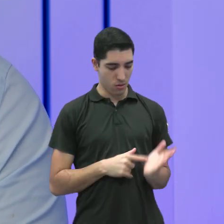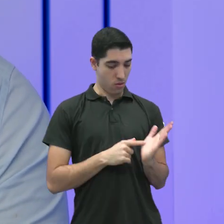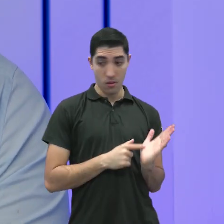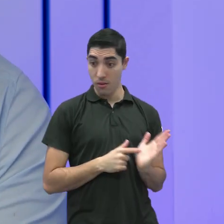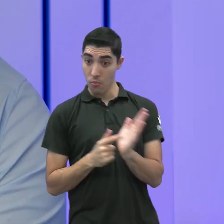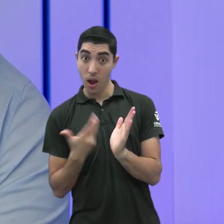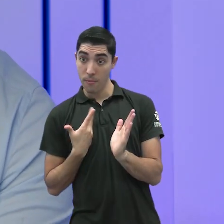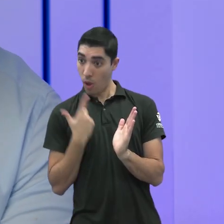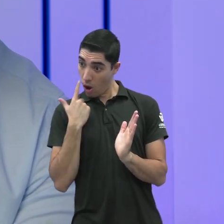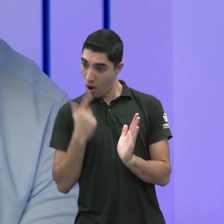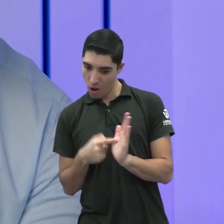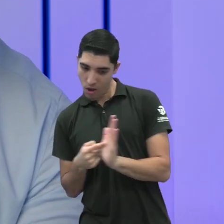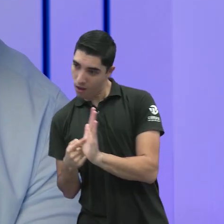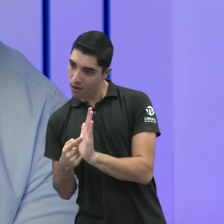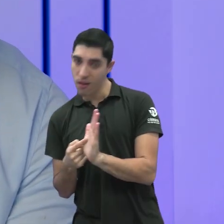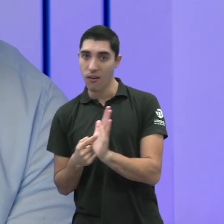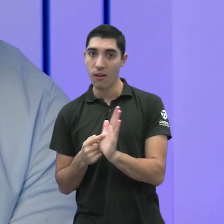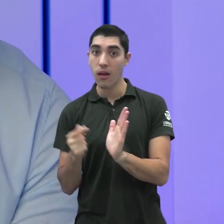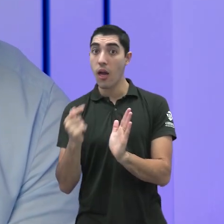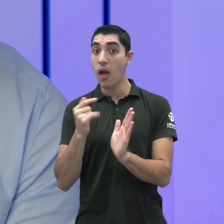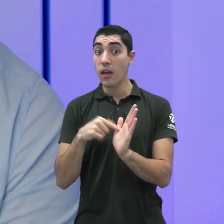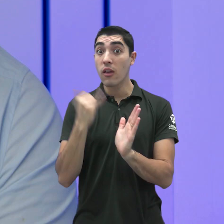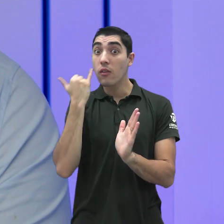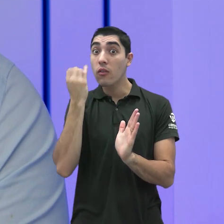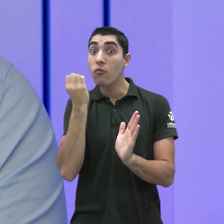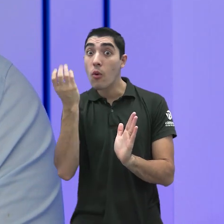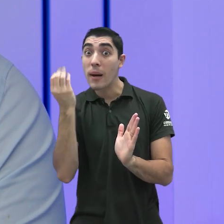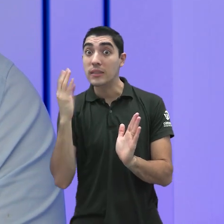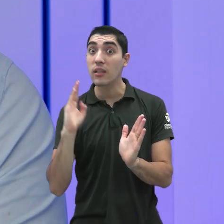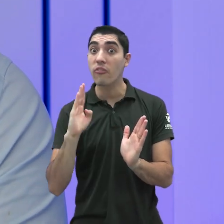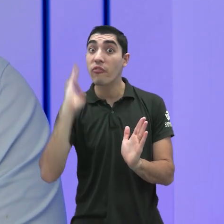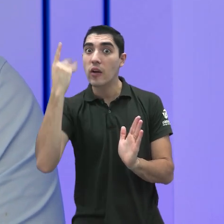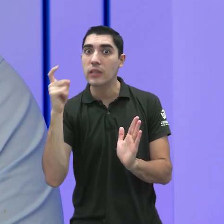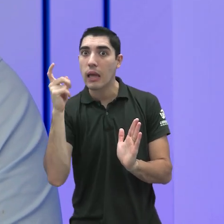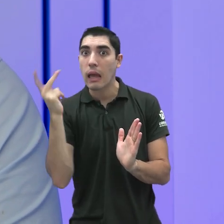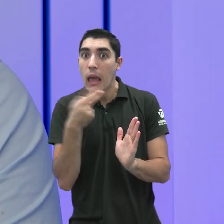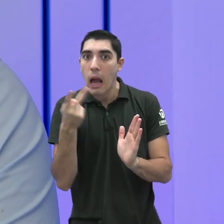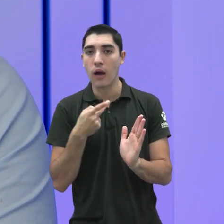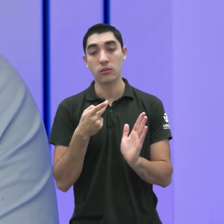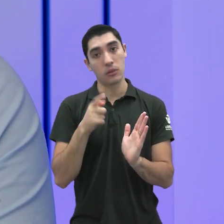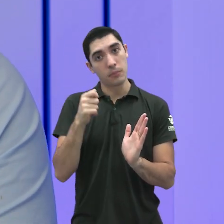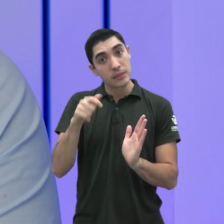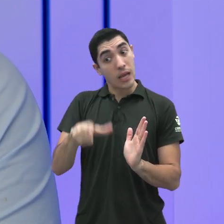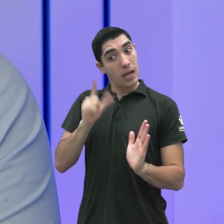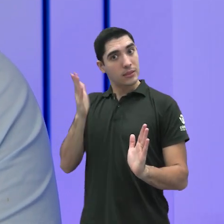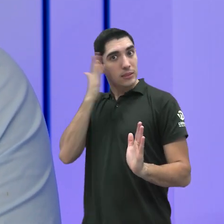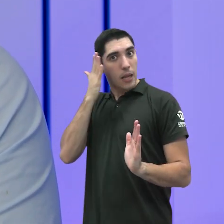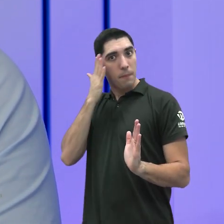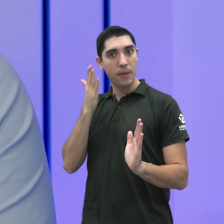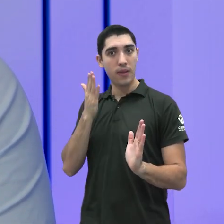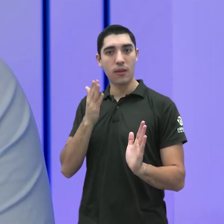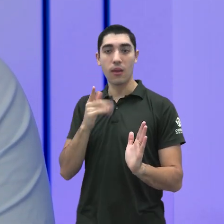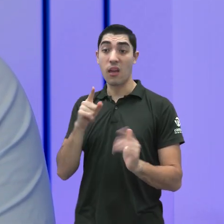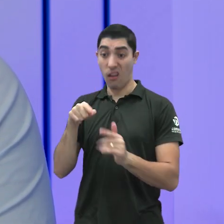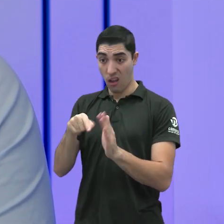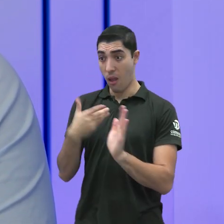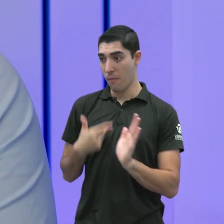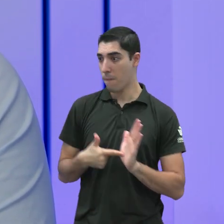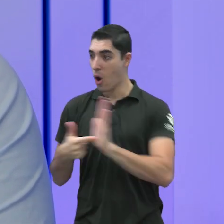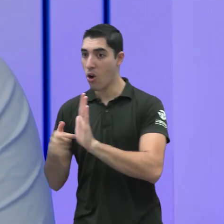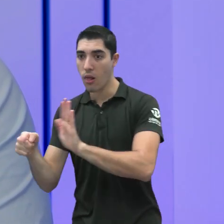pega o seu celular, mostra para os seus amigos, aí você já passa para ele no Instagram ou algo do tipo. Então veja, tenha o senso crítico de